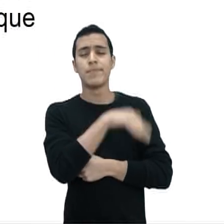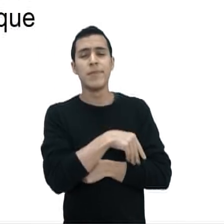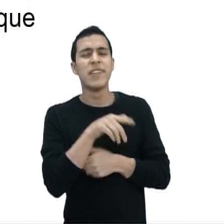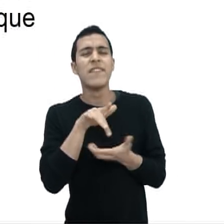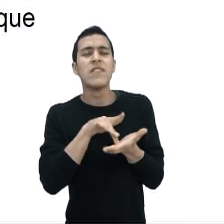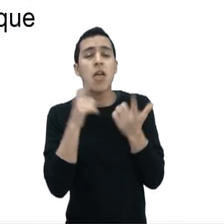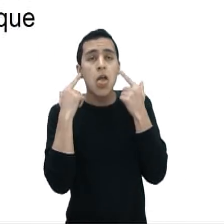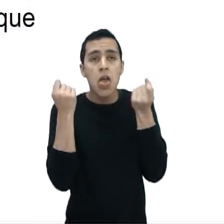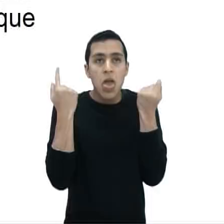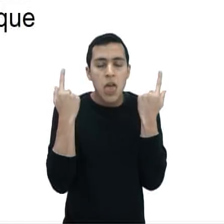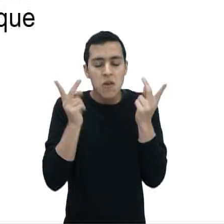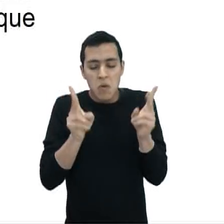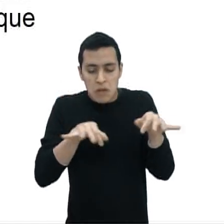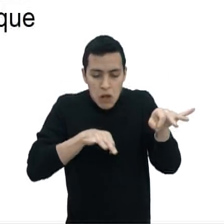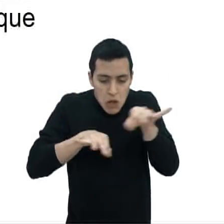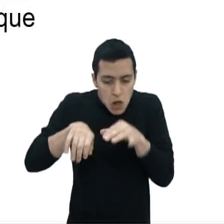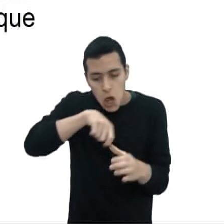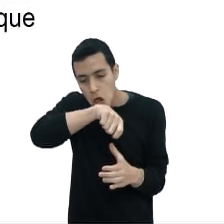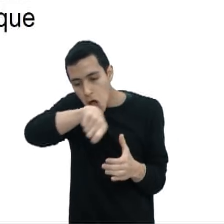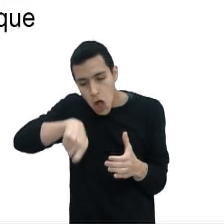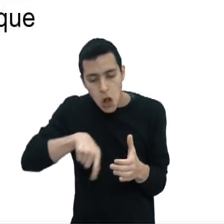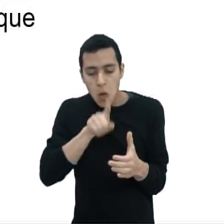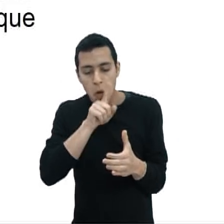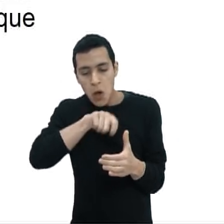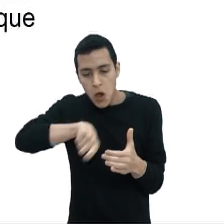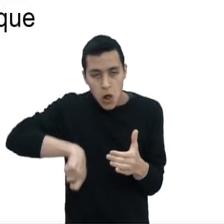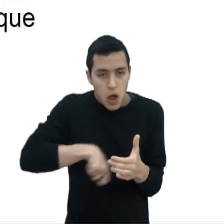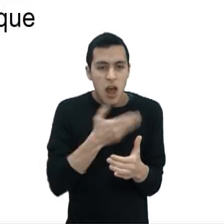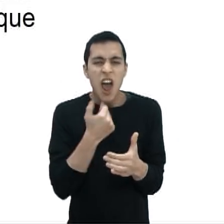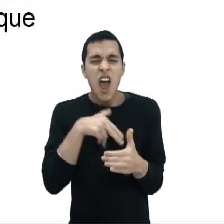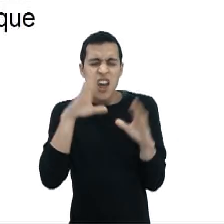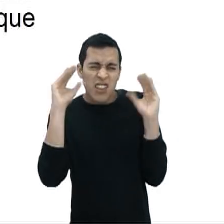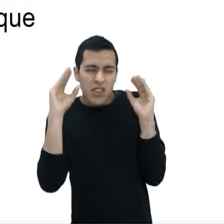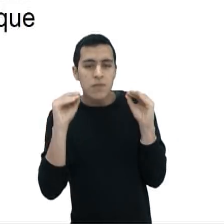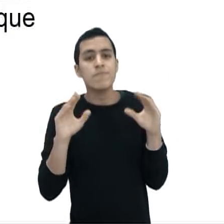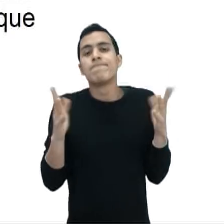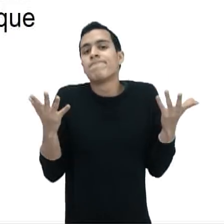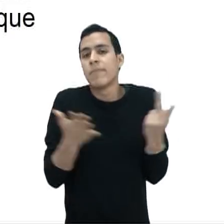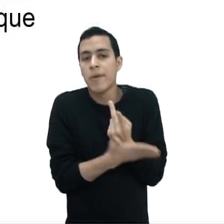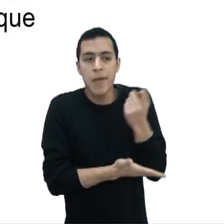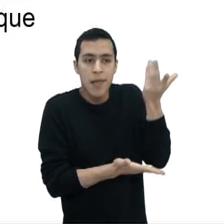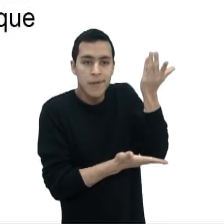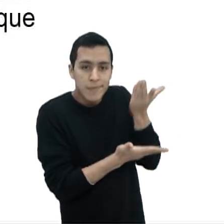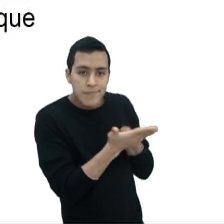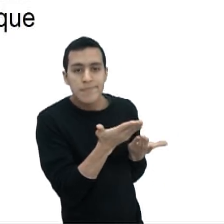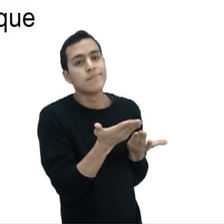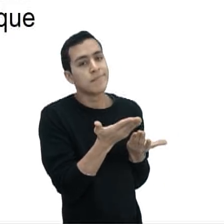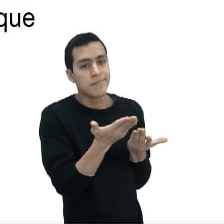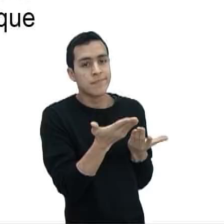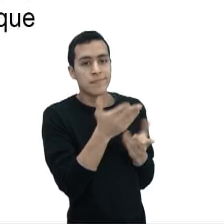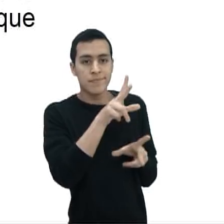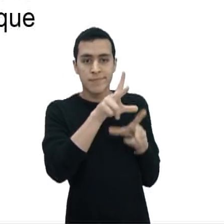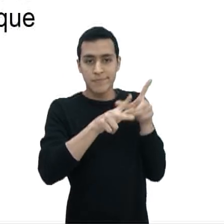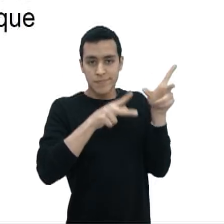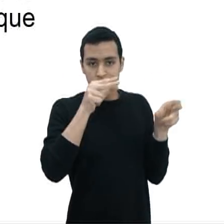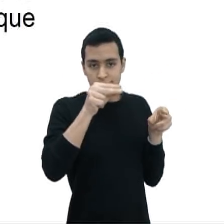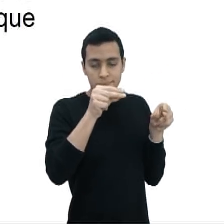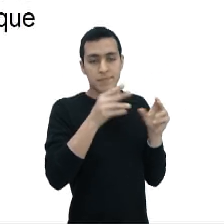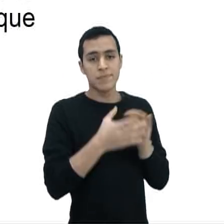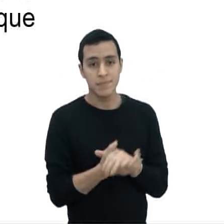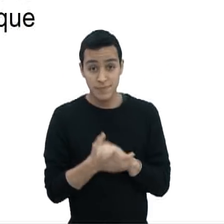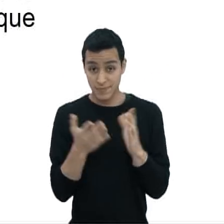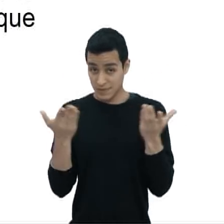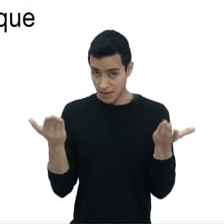ouvir. Continuou preparando o jantar em silêncio. Resultado, Felipe deixou de ganhar o prêmio.